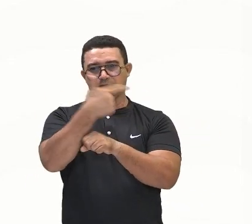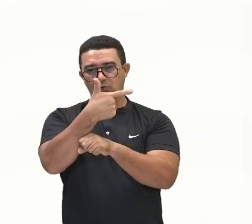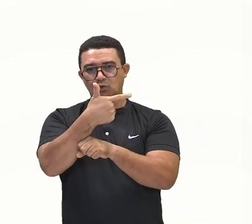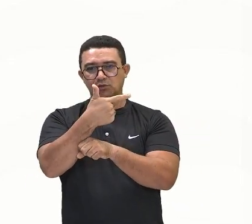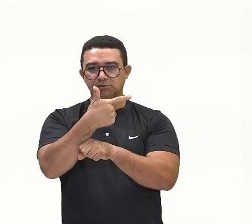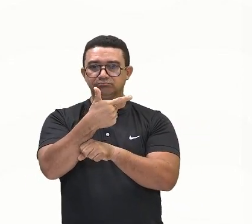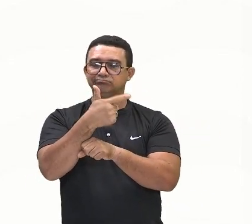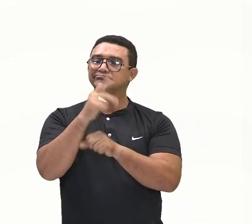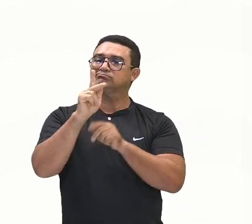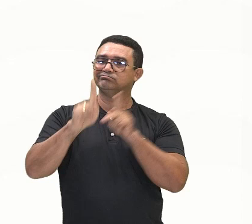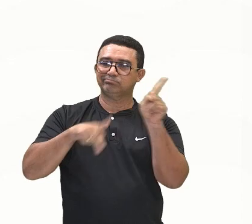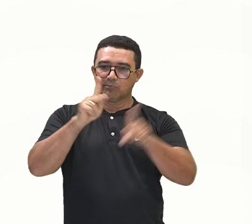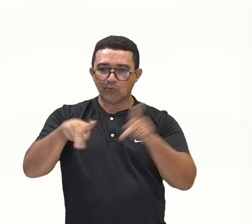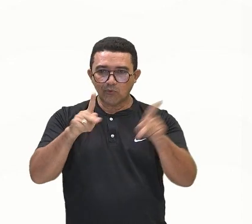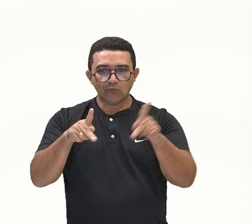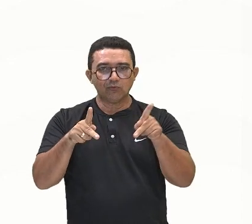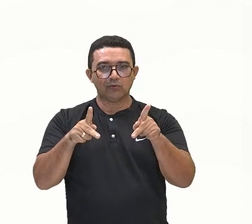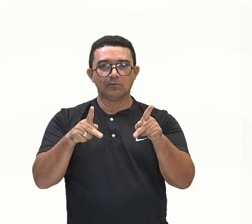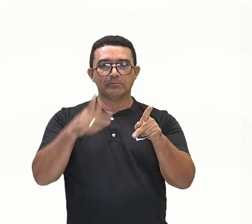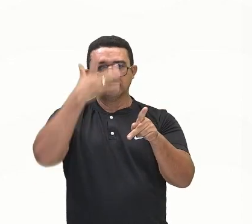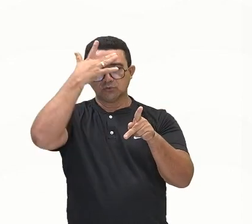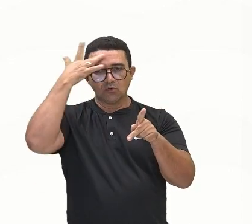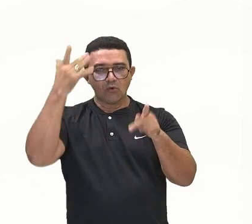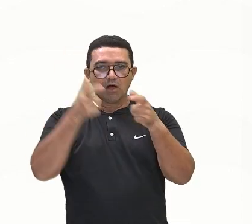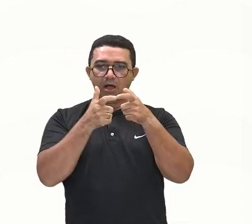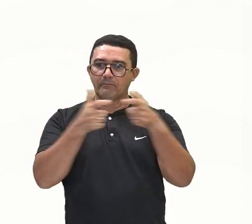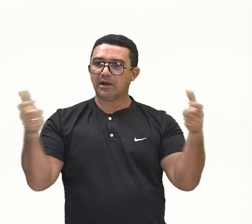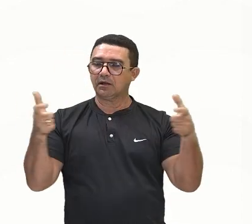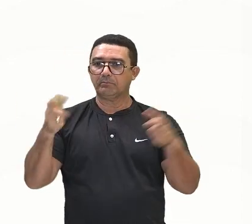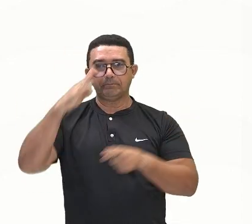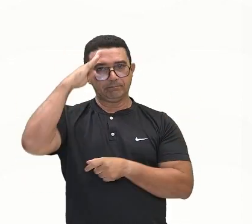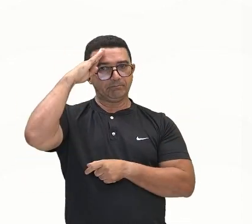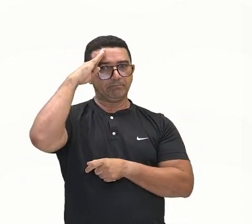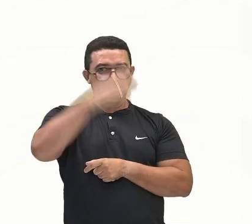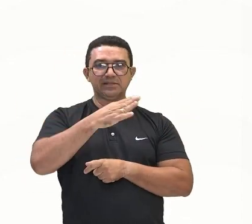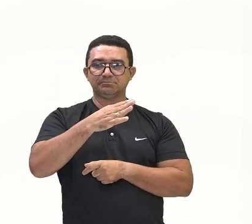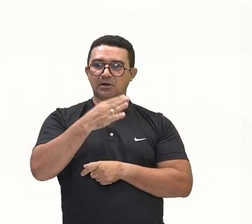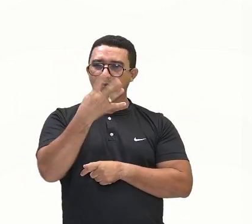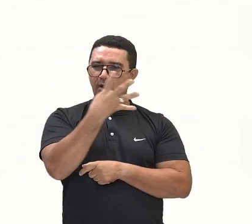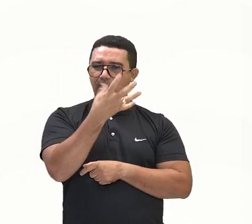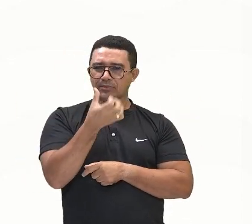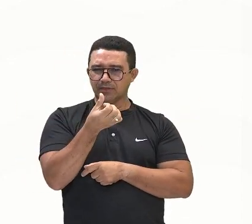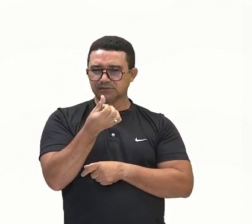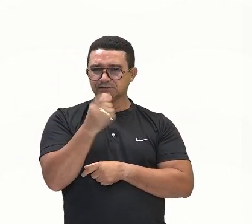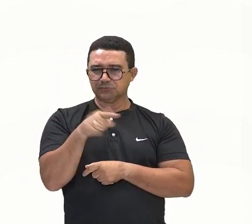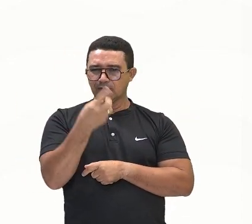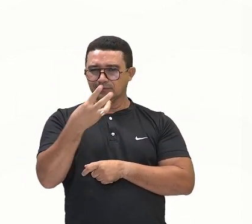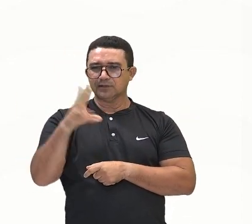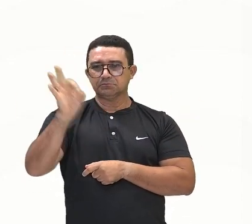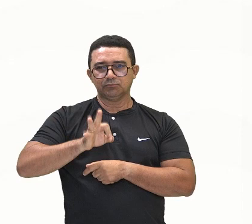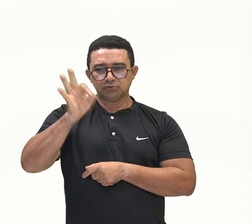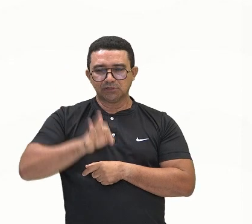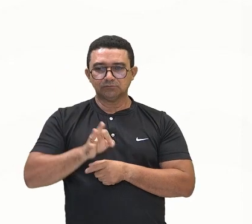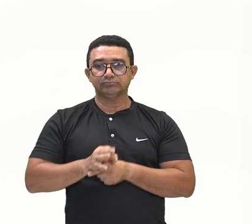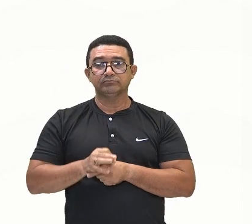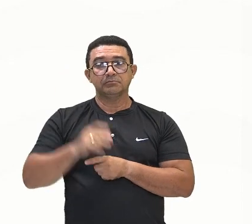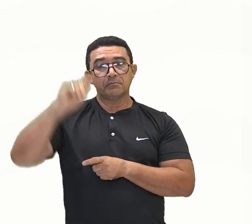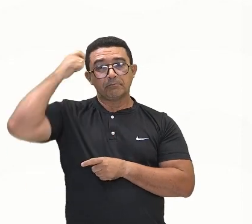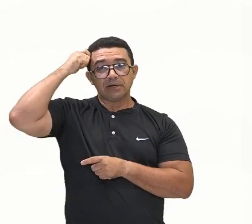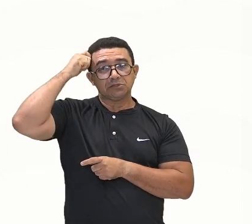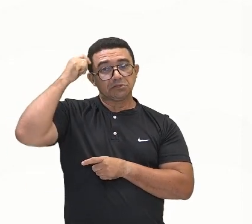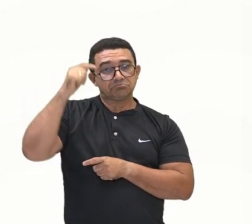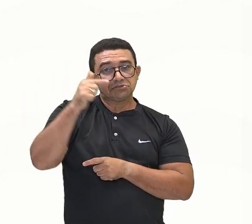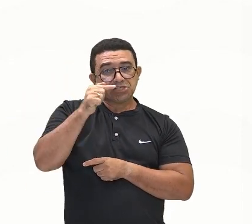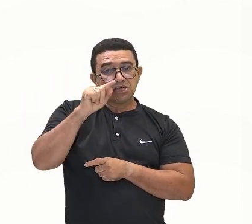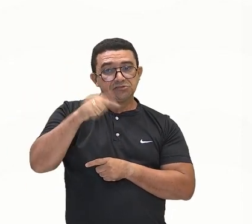a população branca era a principal, 46,3%, a preta apenas 7,4%